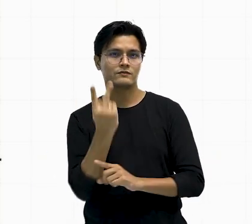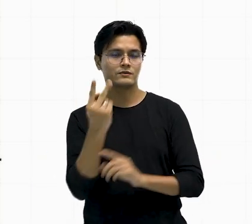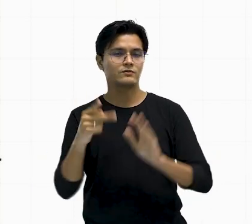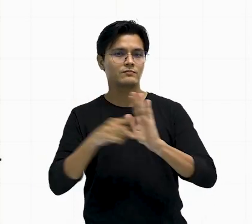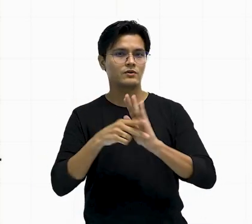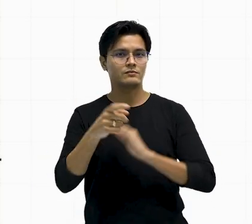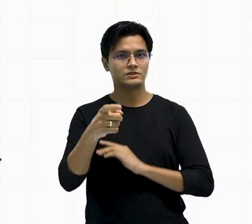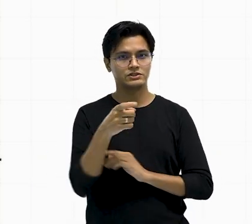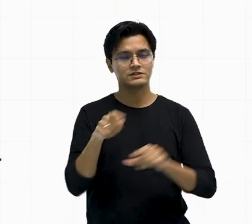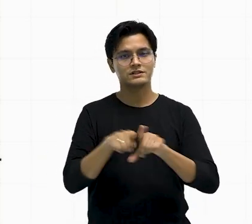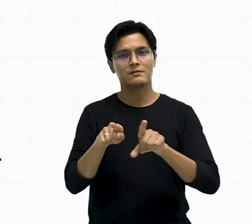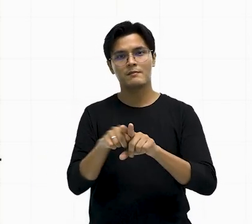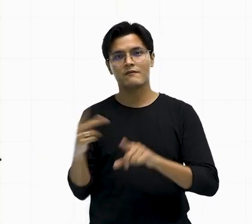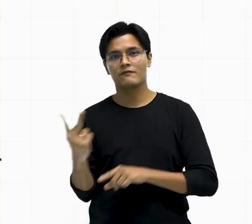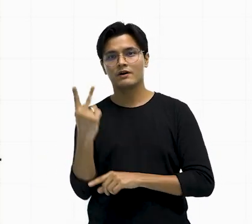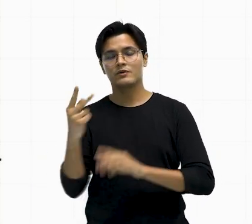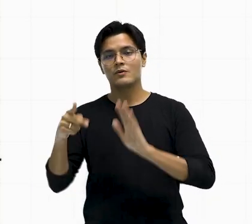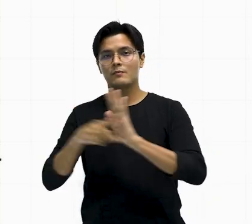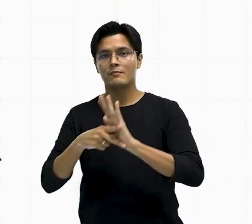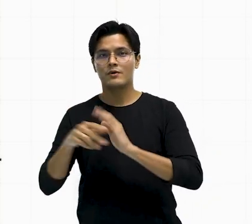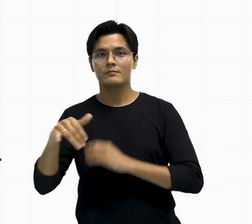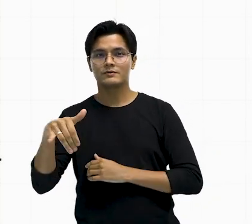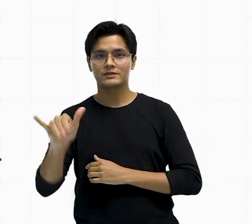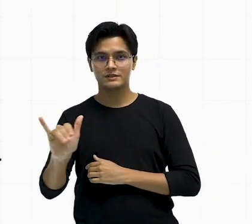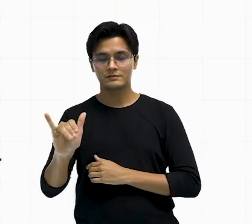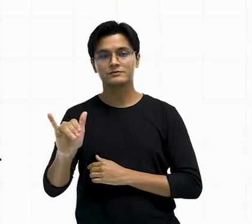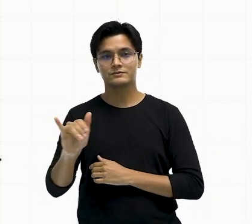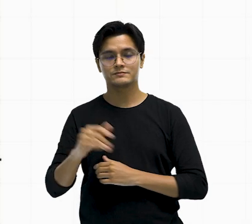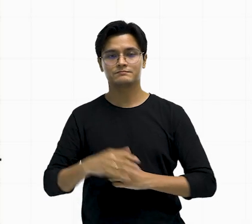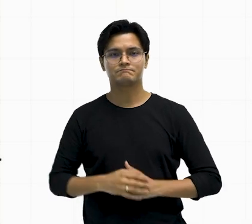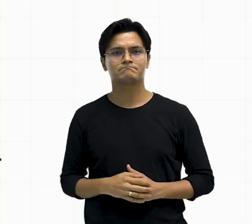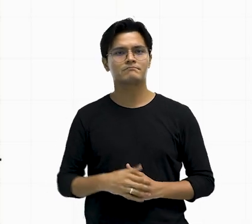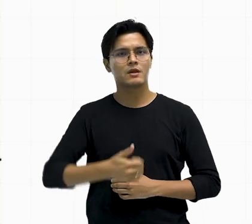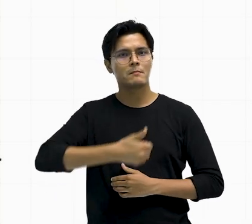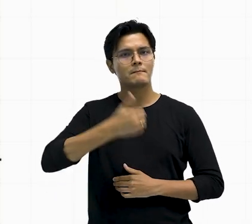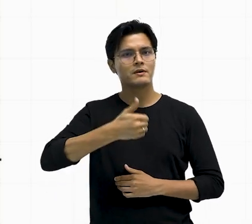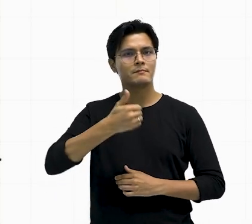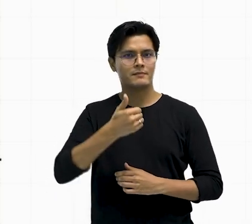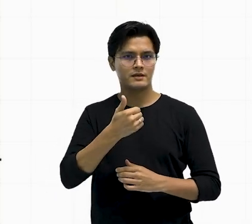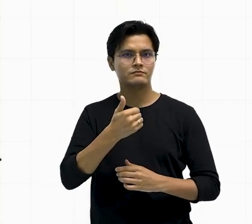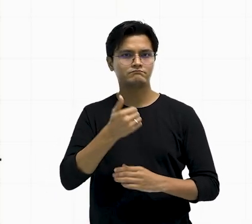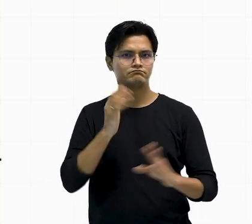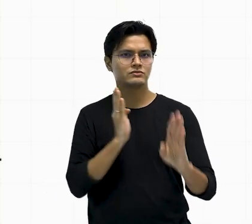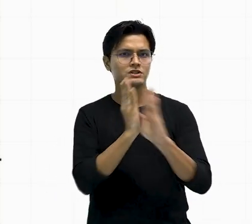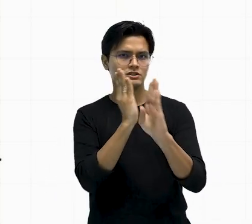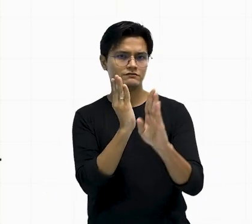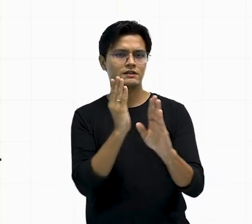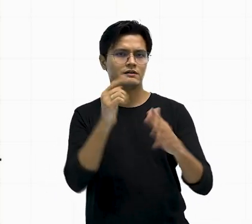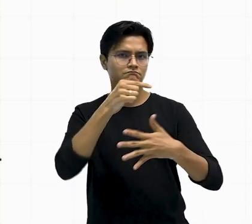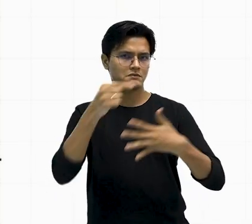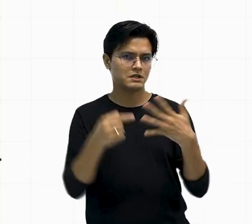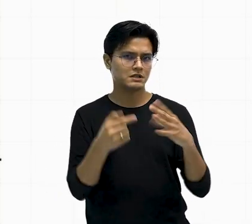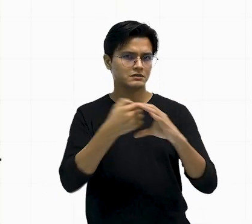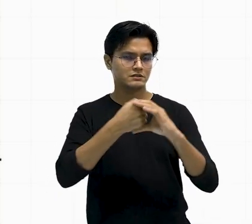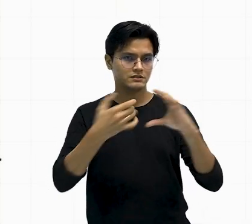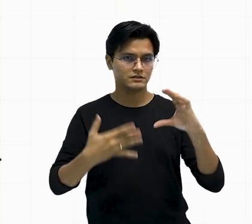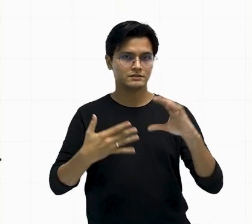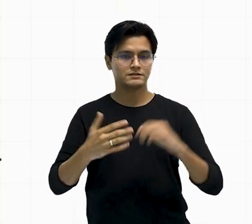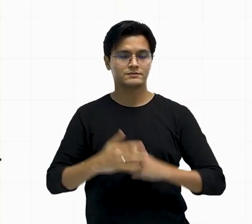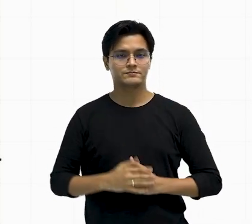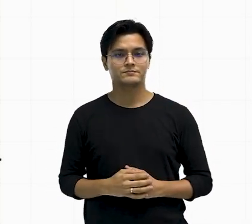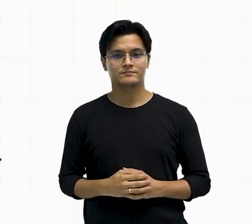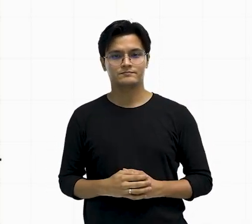de y na figura abaixo. Turma, primeiramente, vamos identificar aqui os elementos.